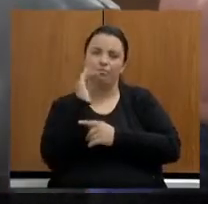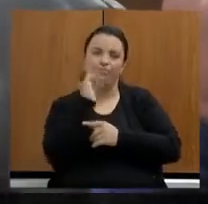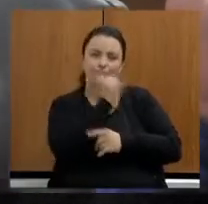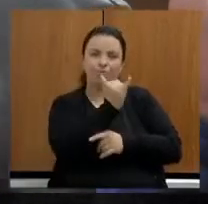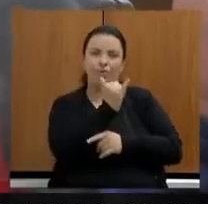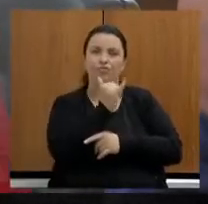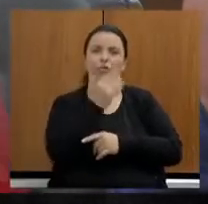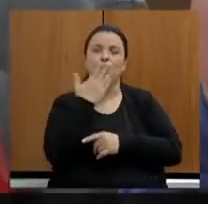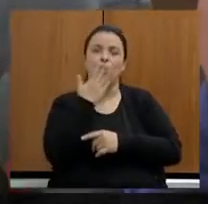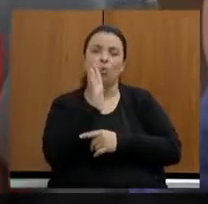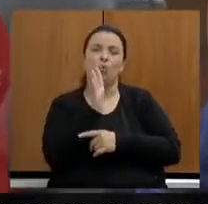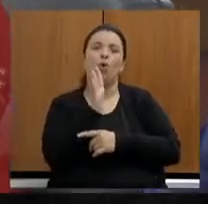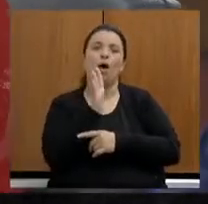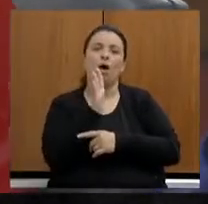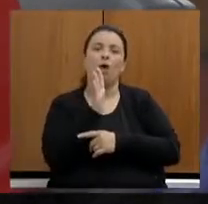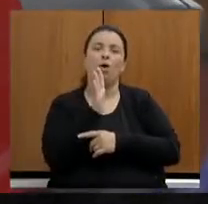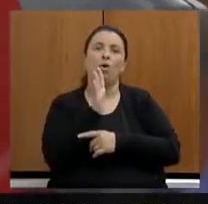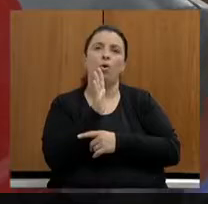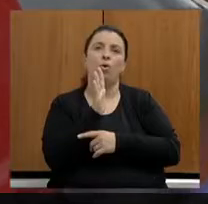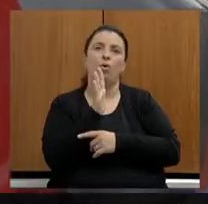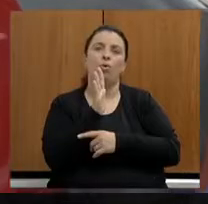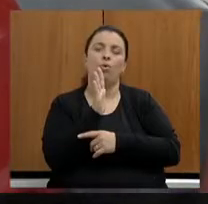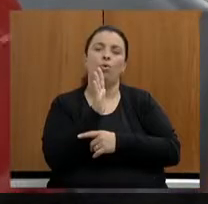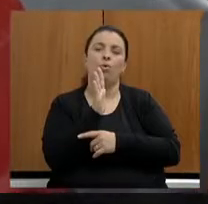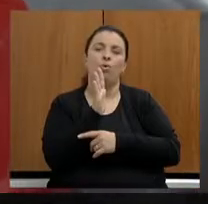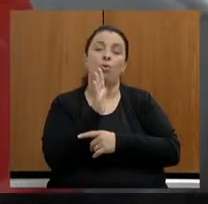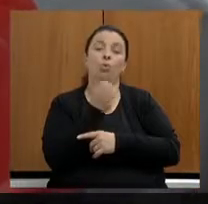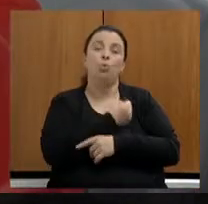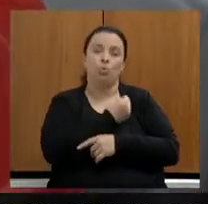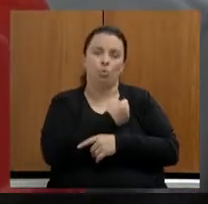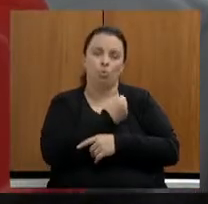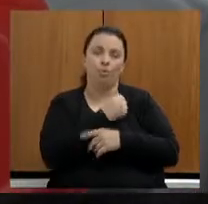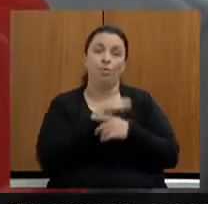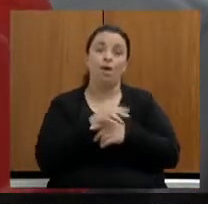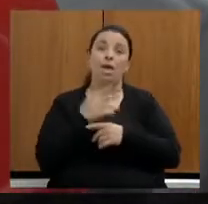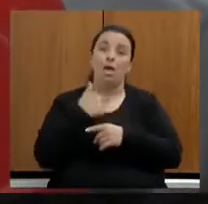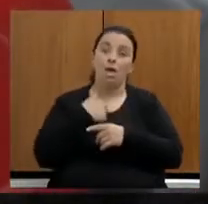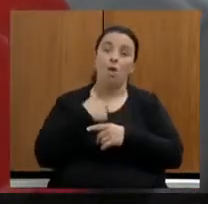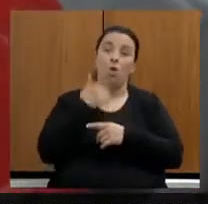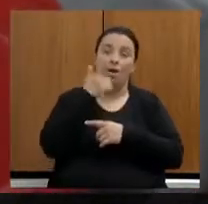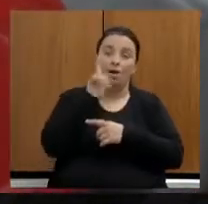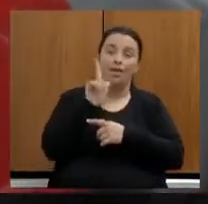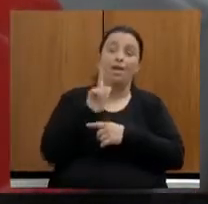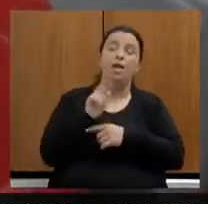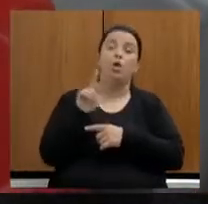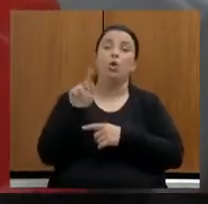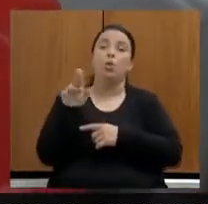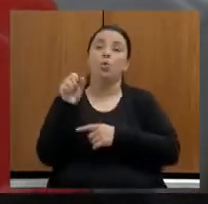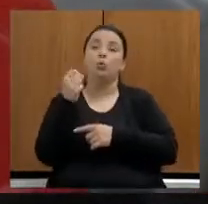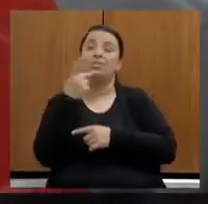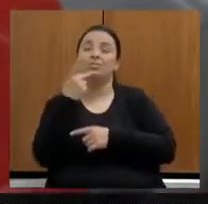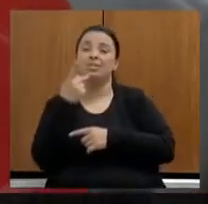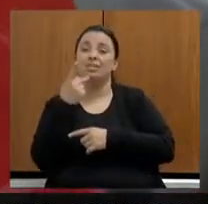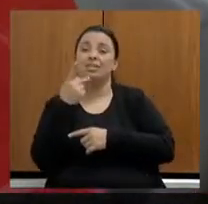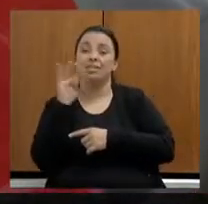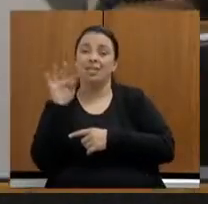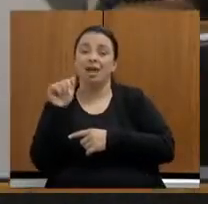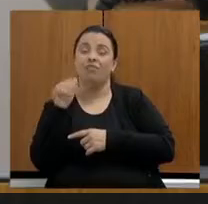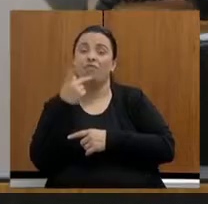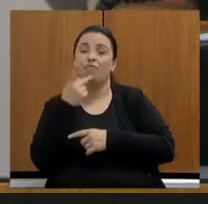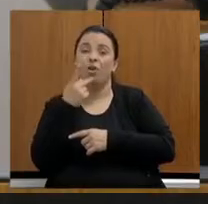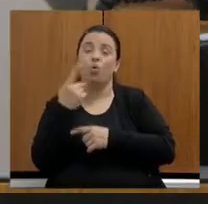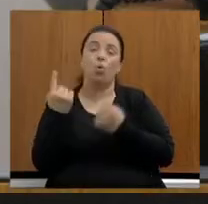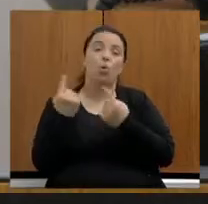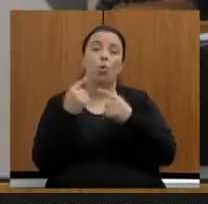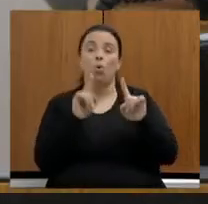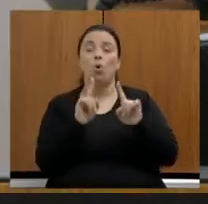no plenário eu ganhei Deputado Gustavo Valadares fez o encaminhamento contrário exatamente defendendo a utilização de recursos do fundeb para